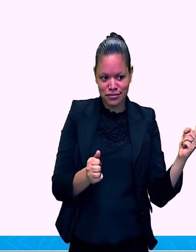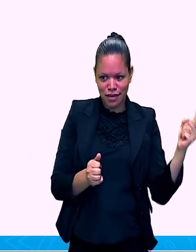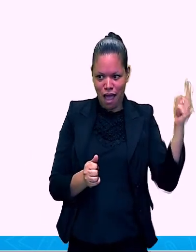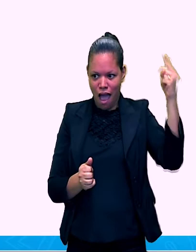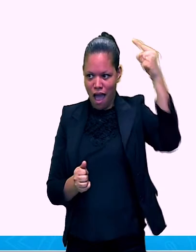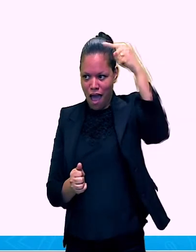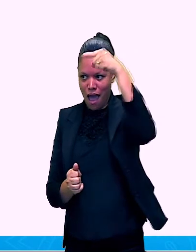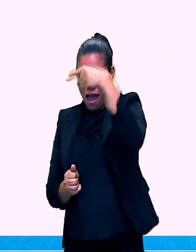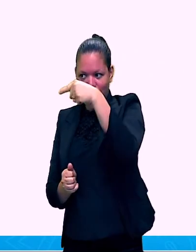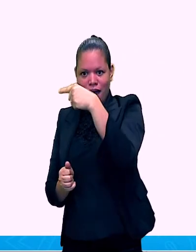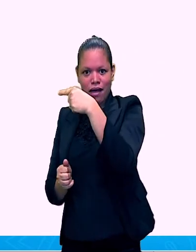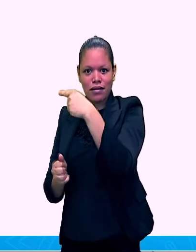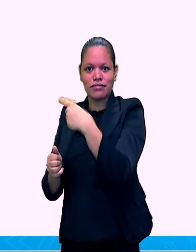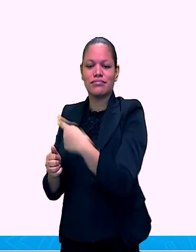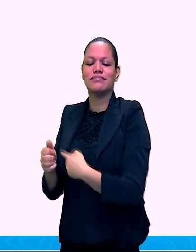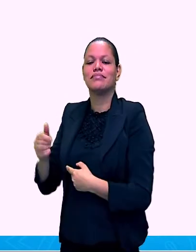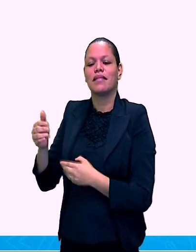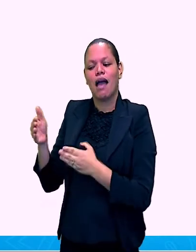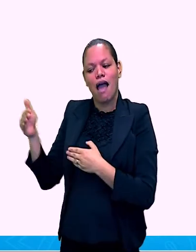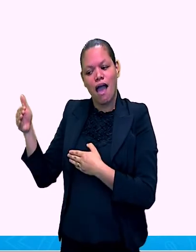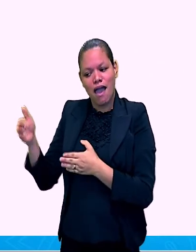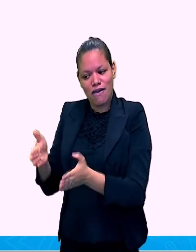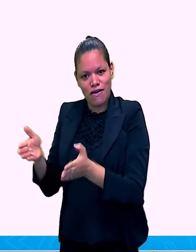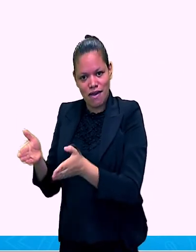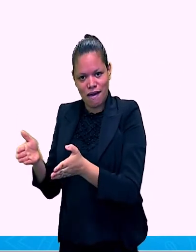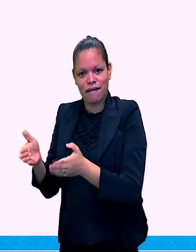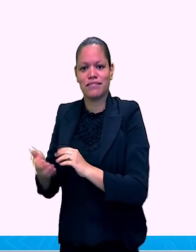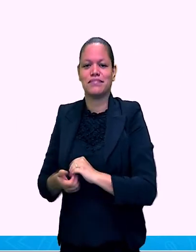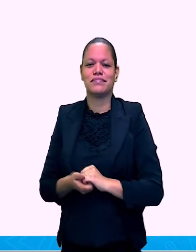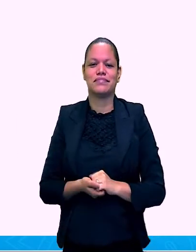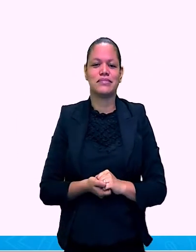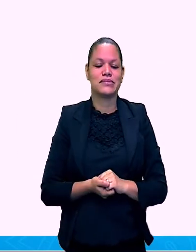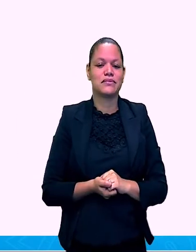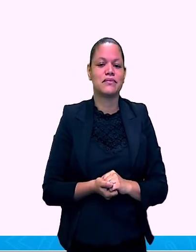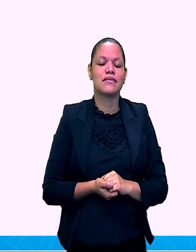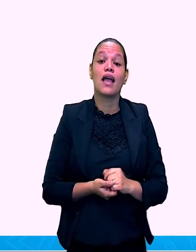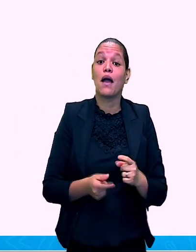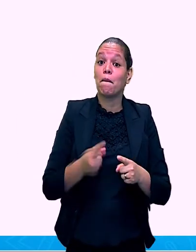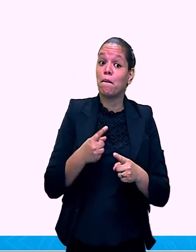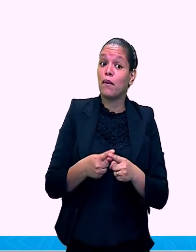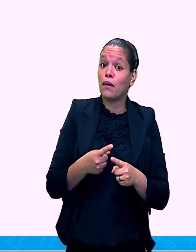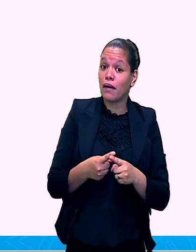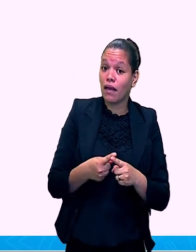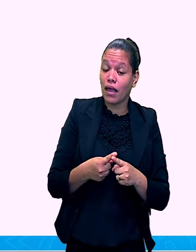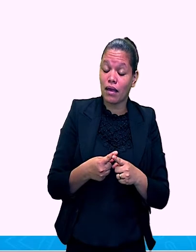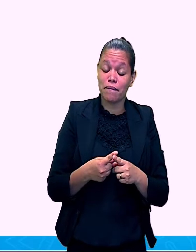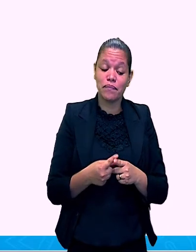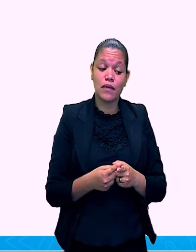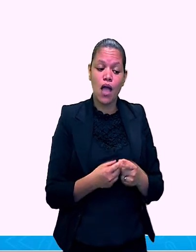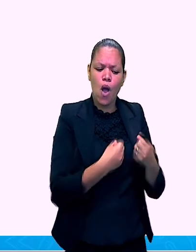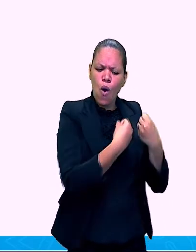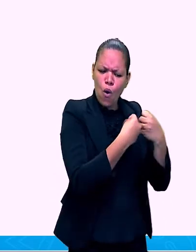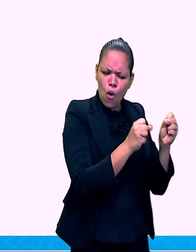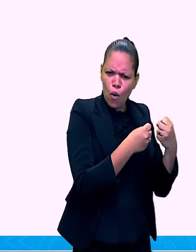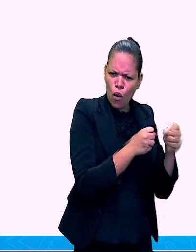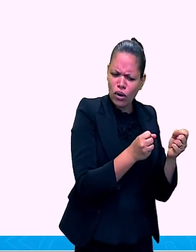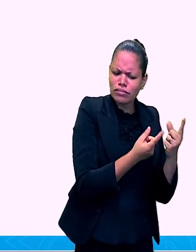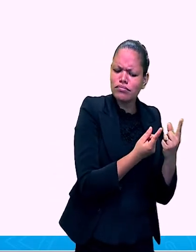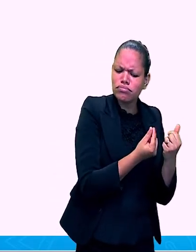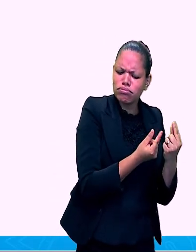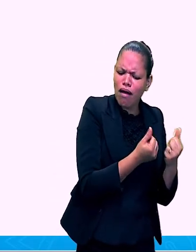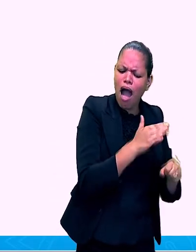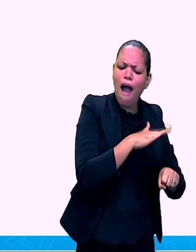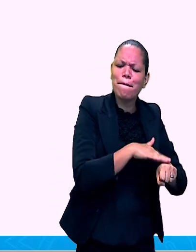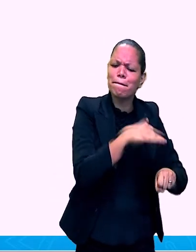mais do que o próprio avião para me levar até lá. E isso vem trazendo algumas outras discussões também